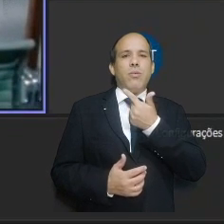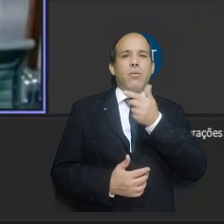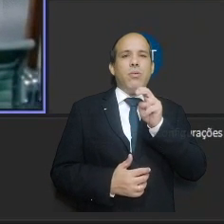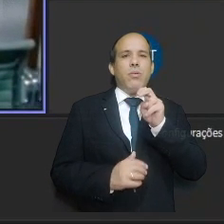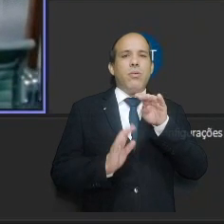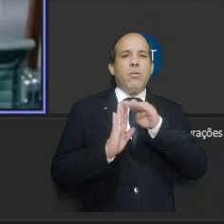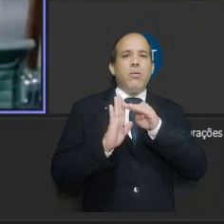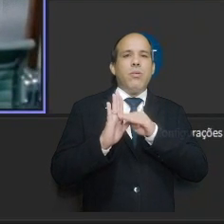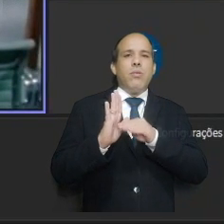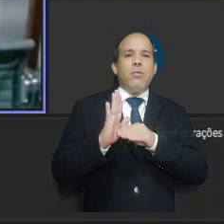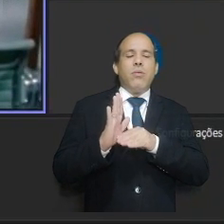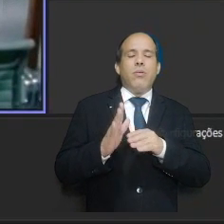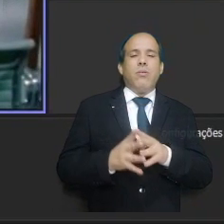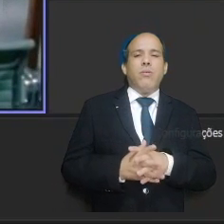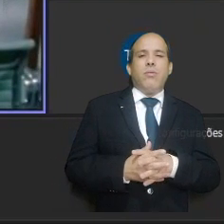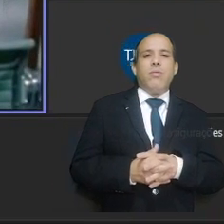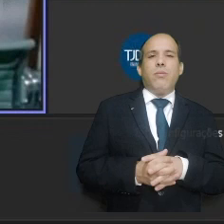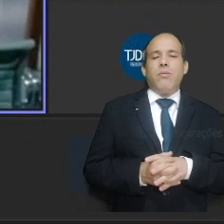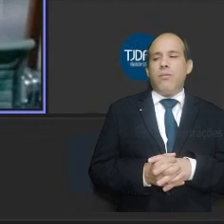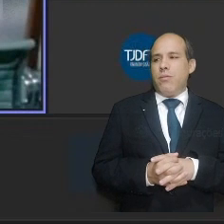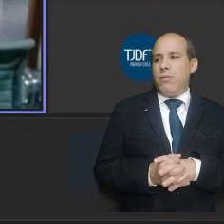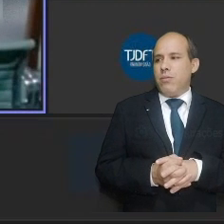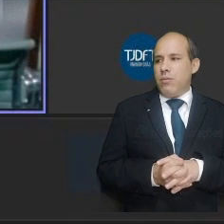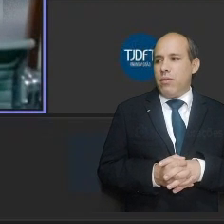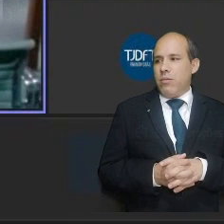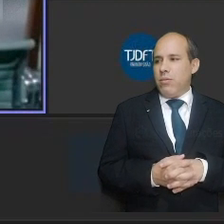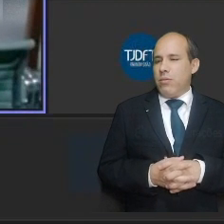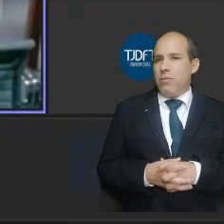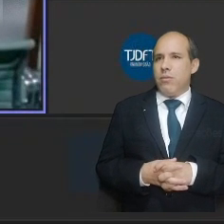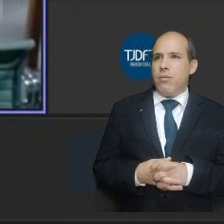Processo número 25 da pauta.